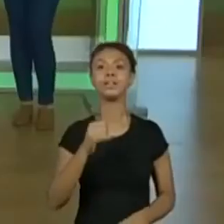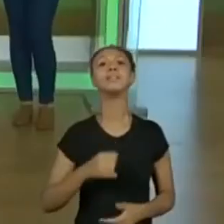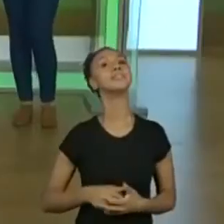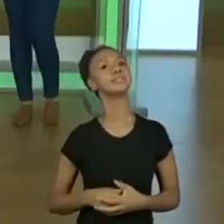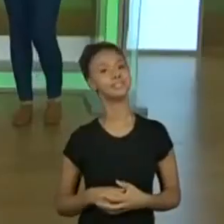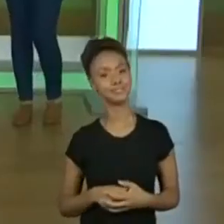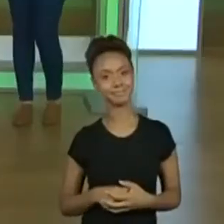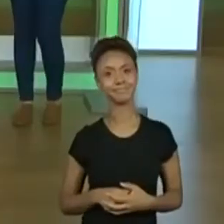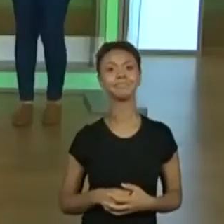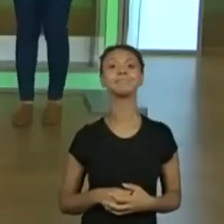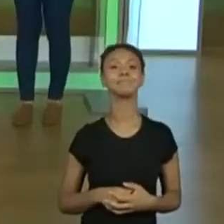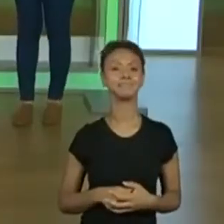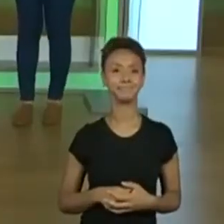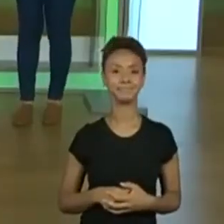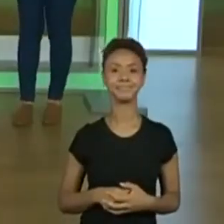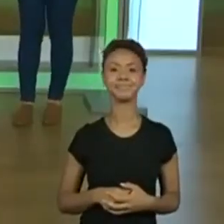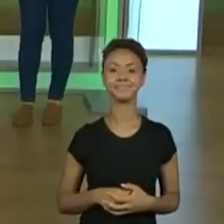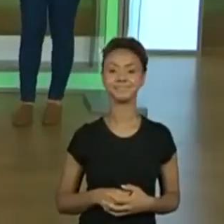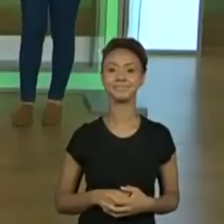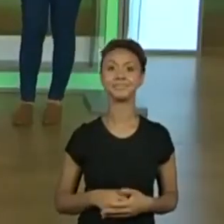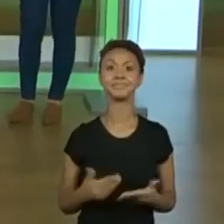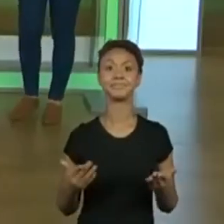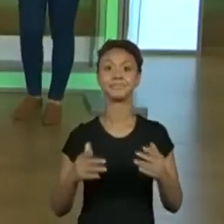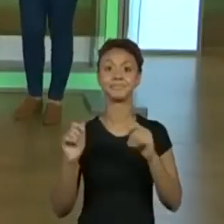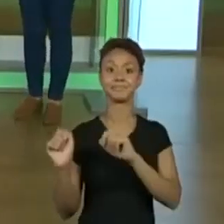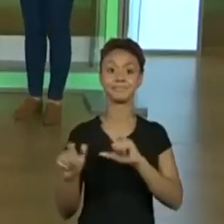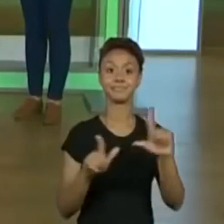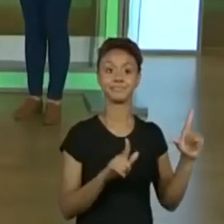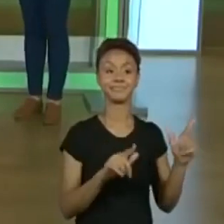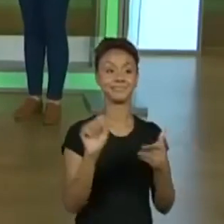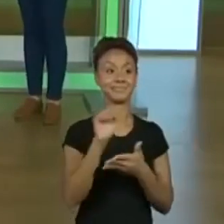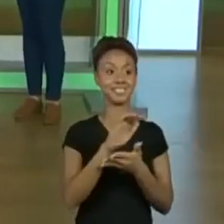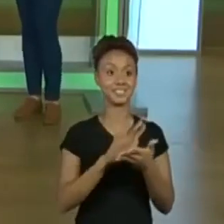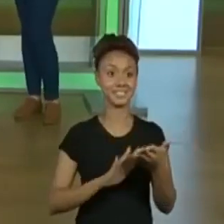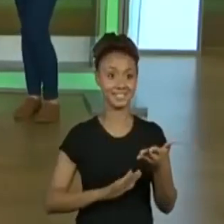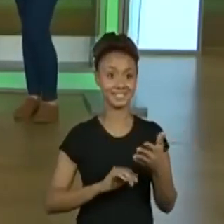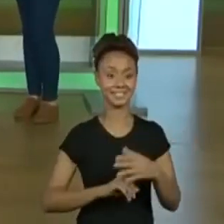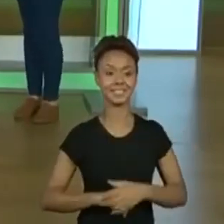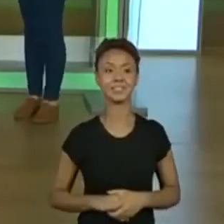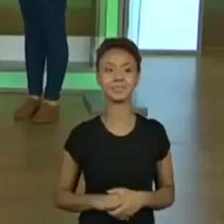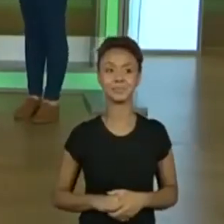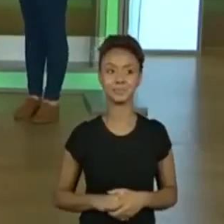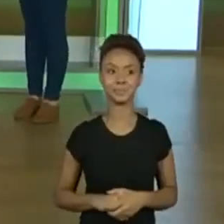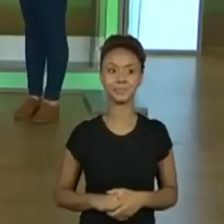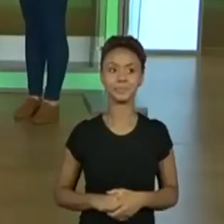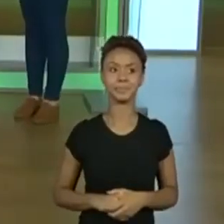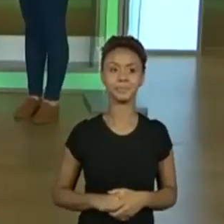J, o som, né? Da letra J. Então agora vamos lá para a próxima atividade.